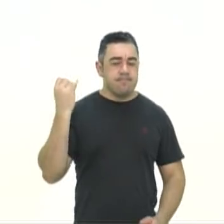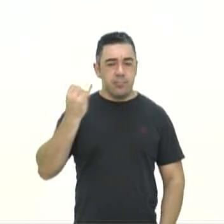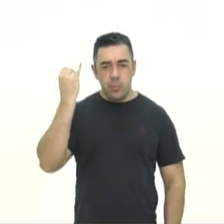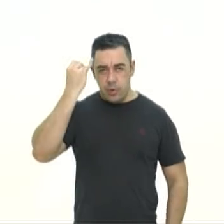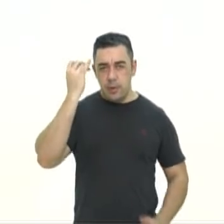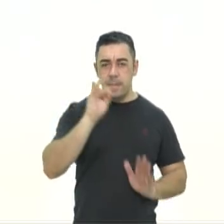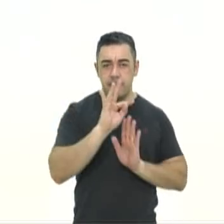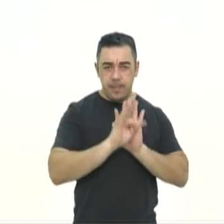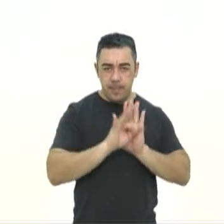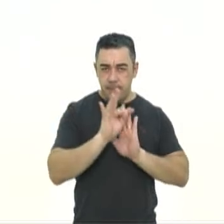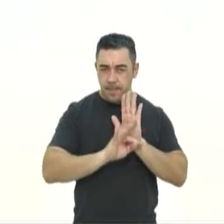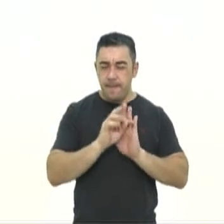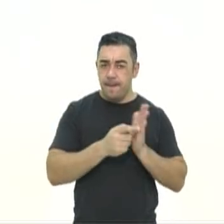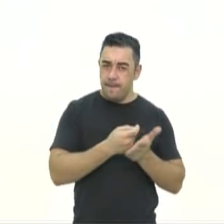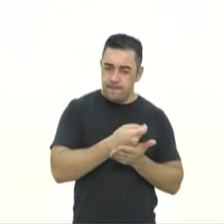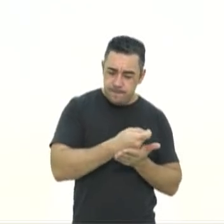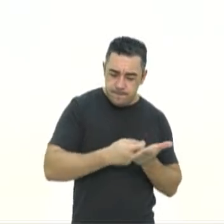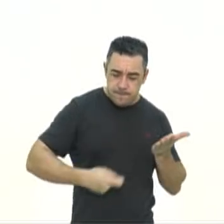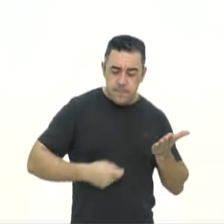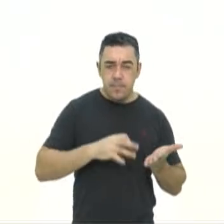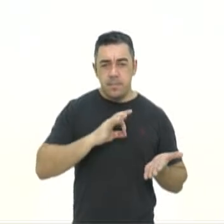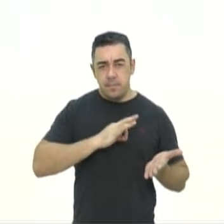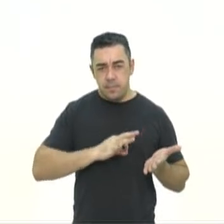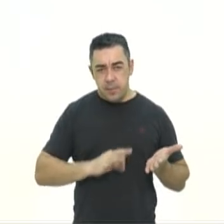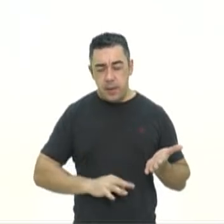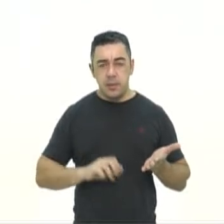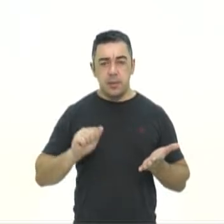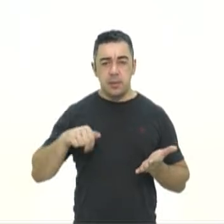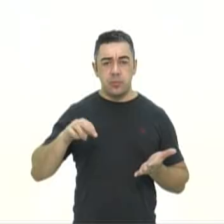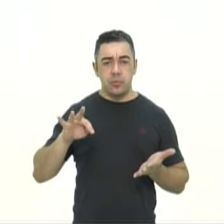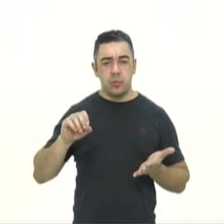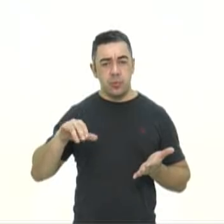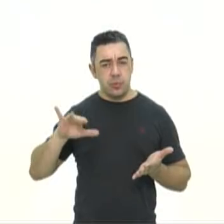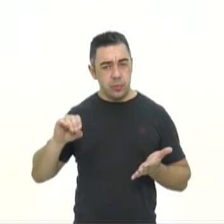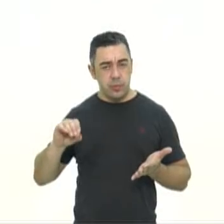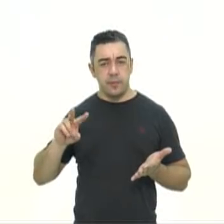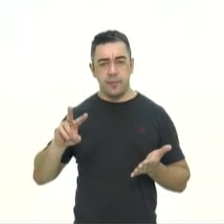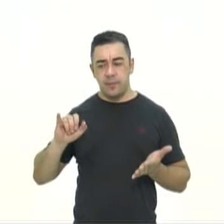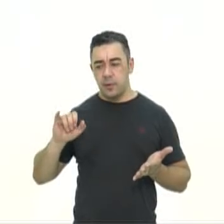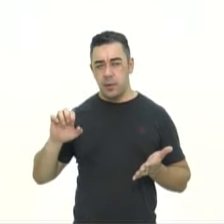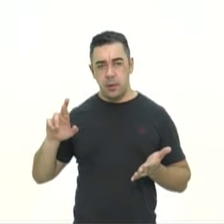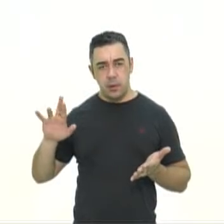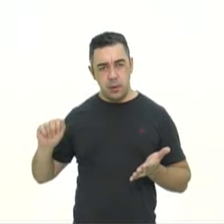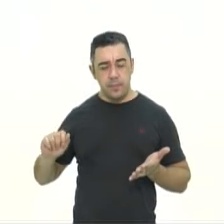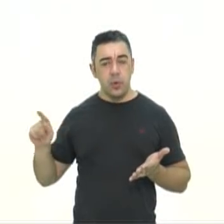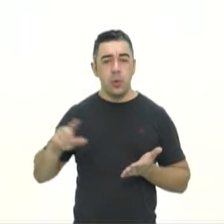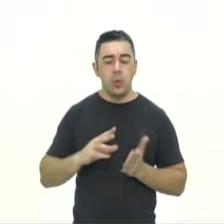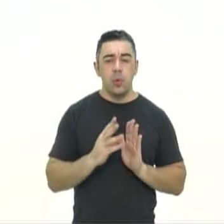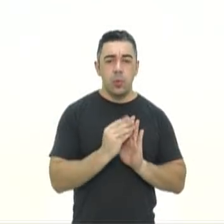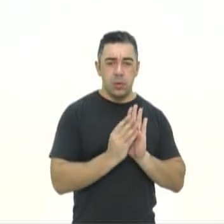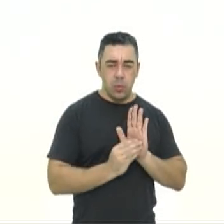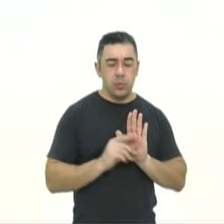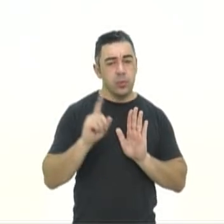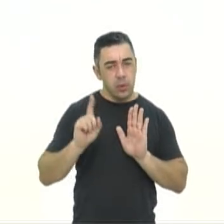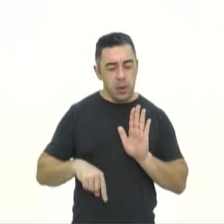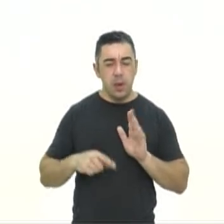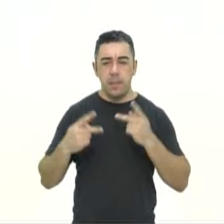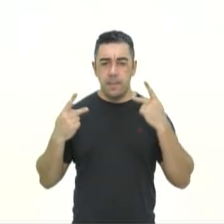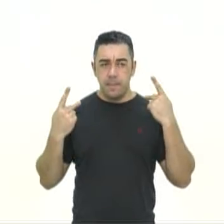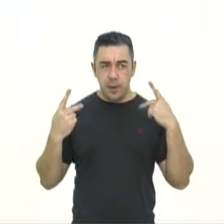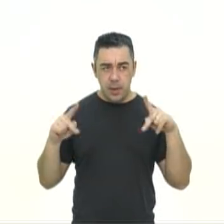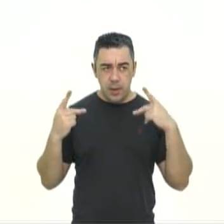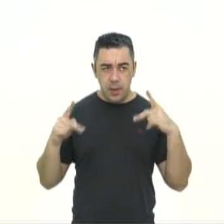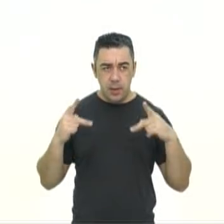textos deixados por padre Antônio Vieira. Seu conteúdo tem como tema central o próprio sermão e